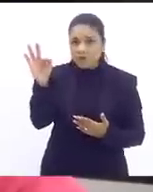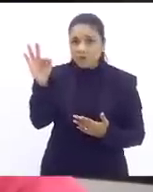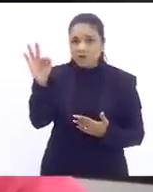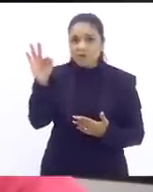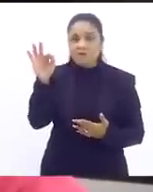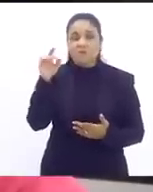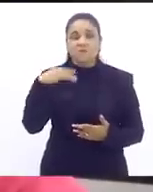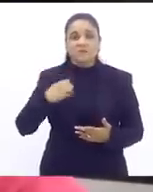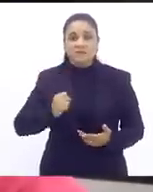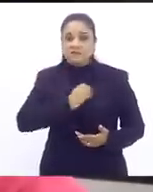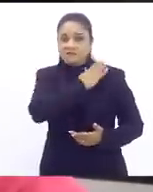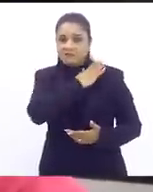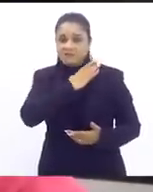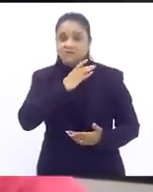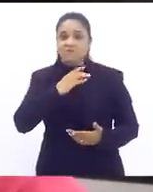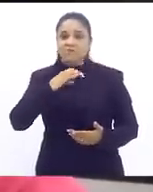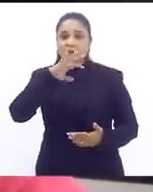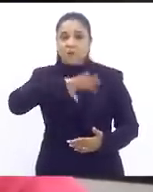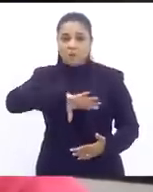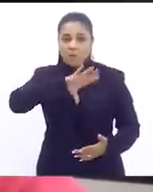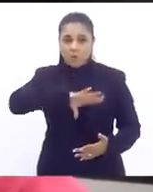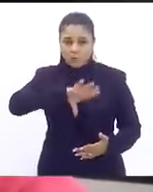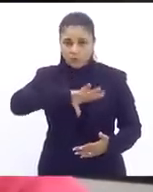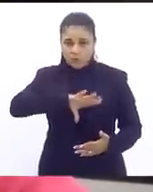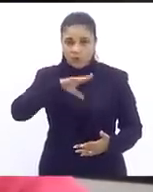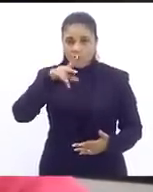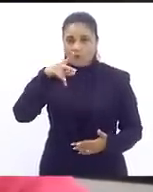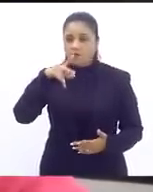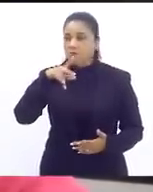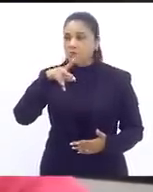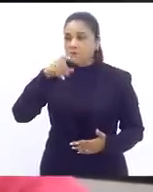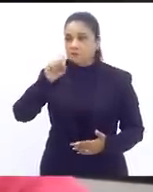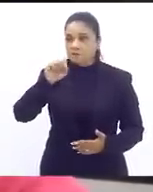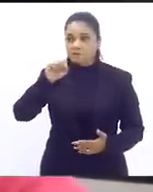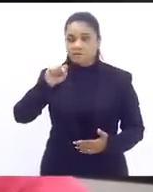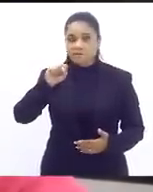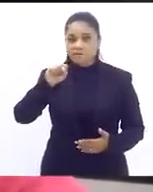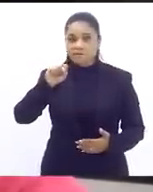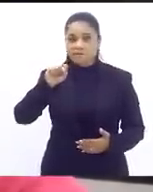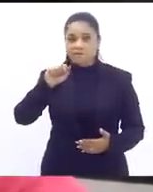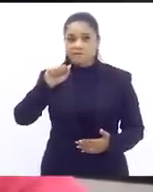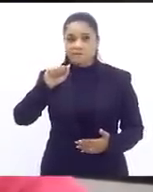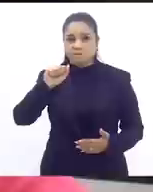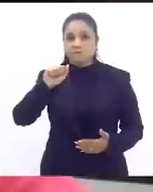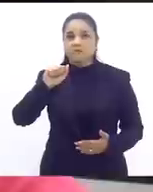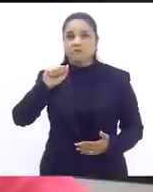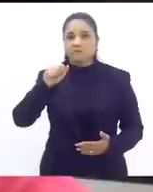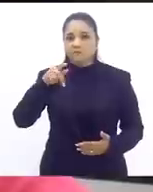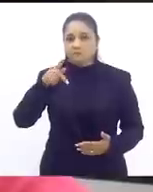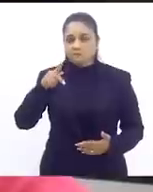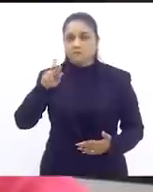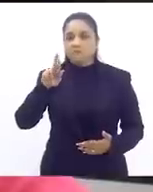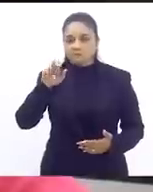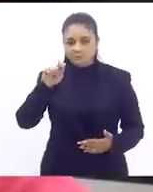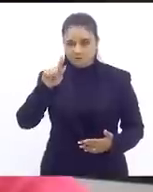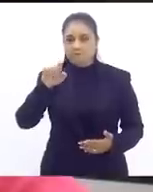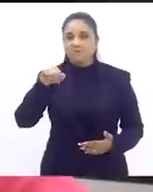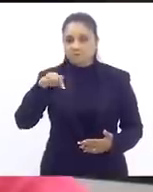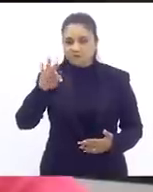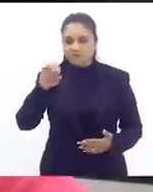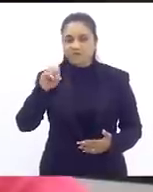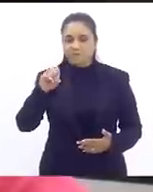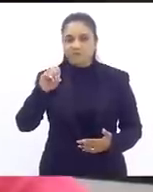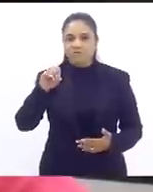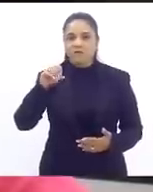Portugal porque eu sempre falei com ele em todas as lutas que se referem a trabalhador eu vou estar presente como